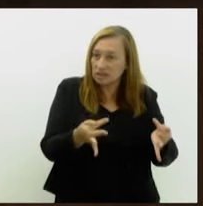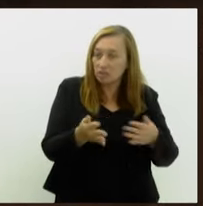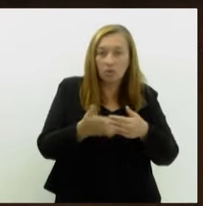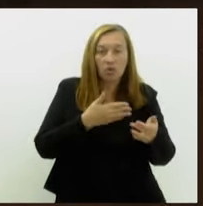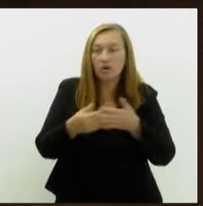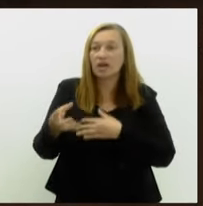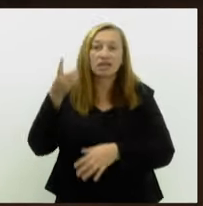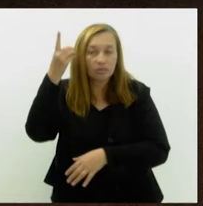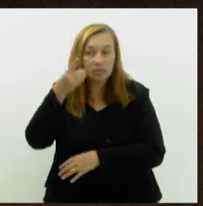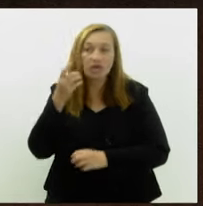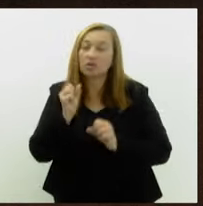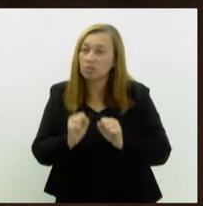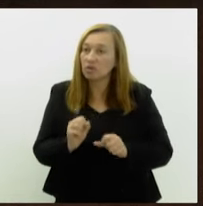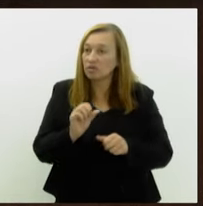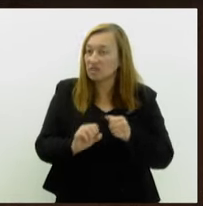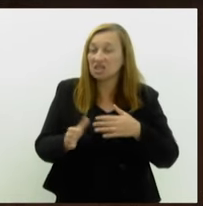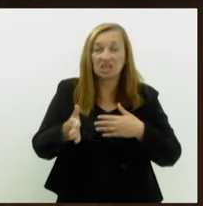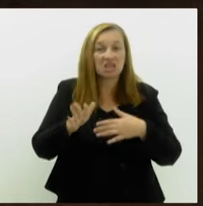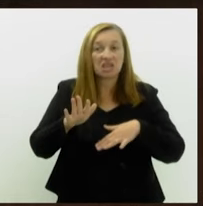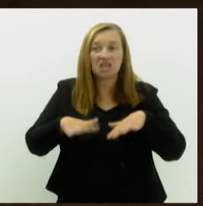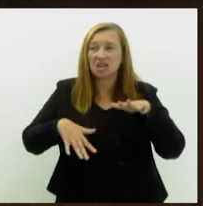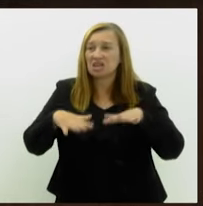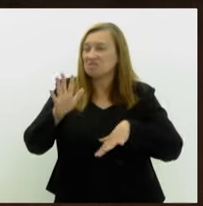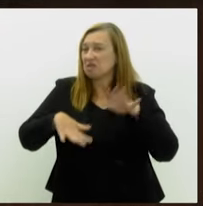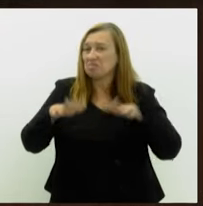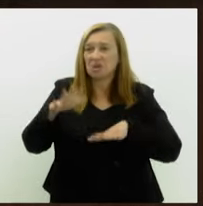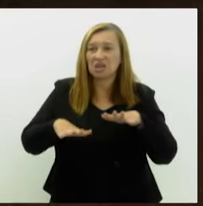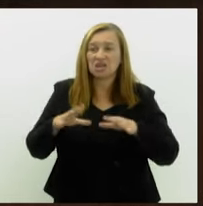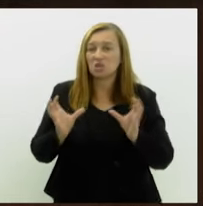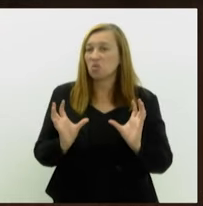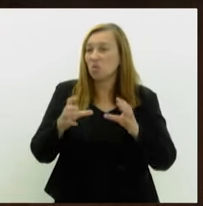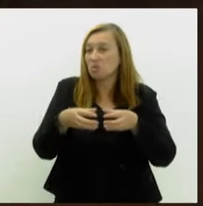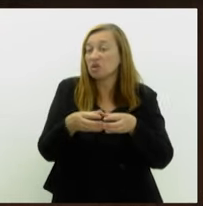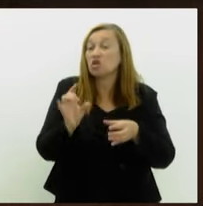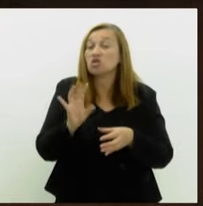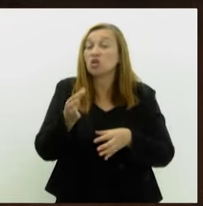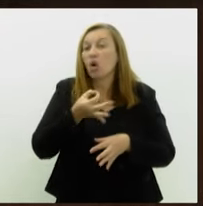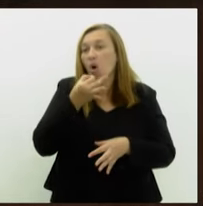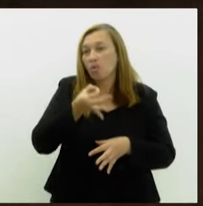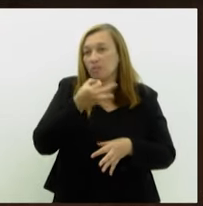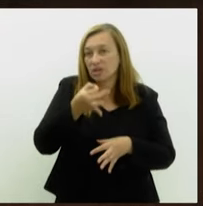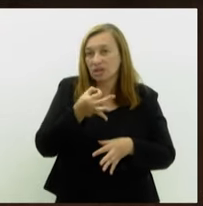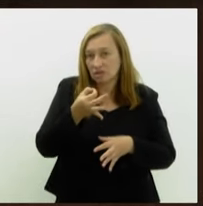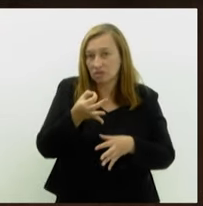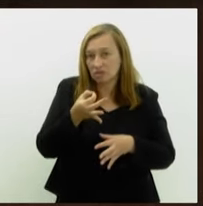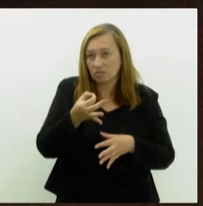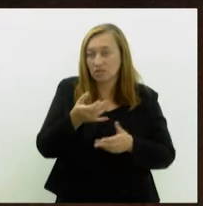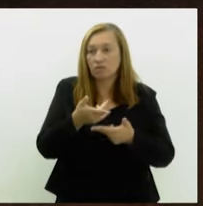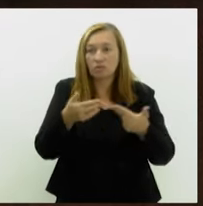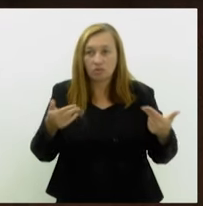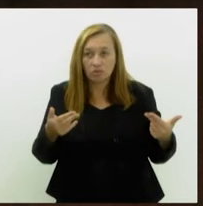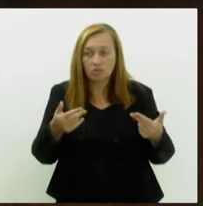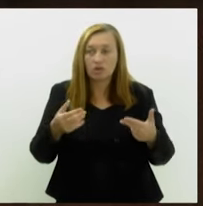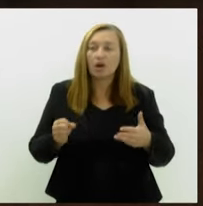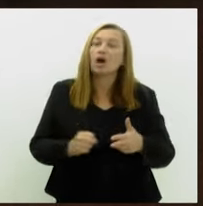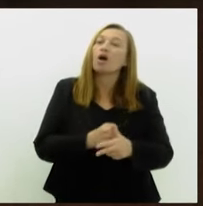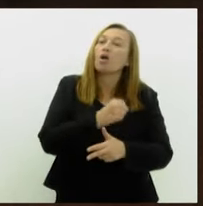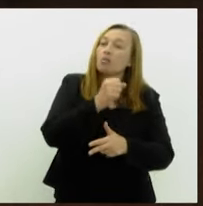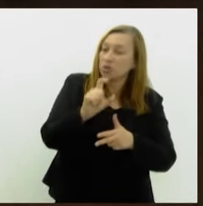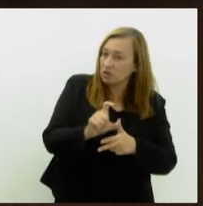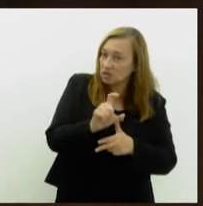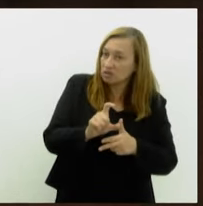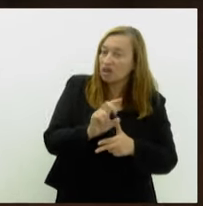pode fazê-la independente de comissão, porque é só uma sugestão de algo ao Poder Executivo ou ao